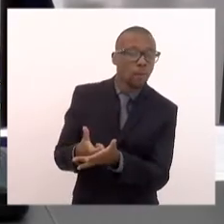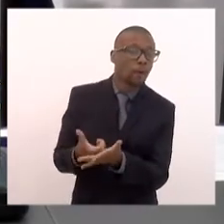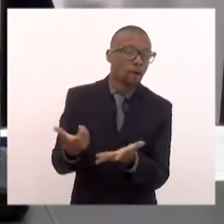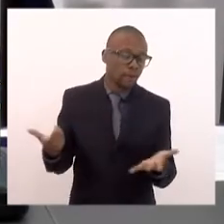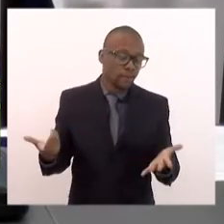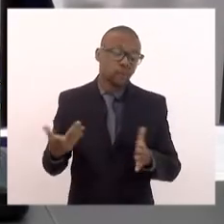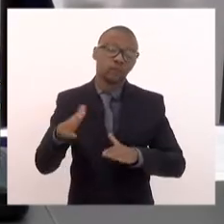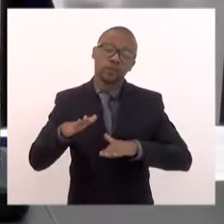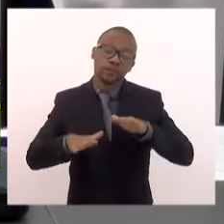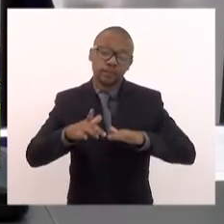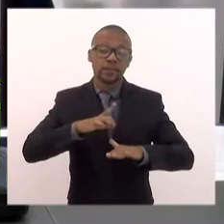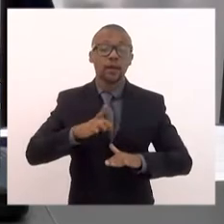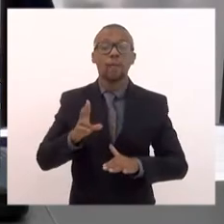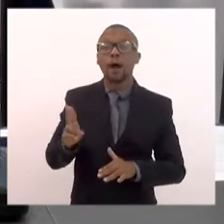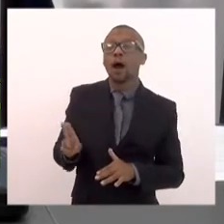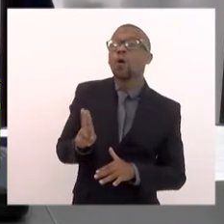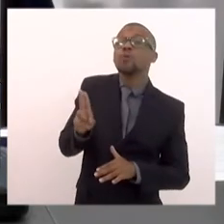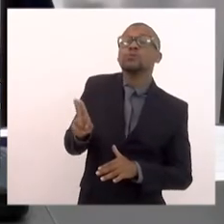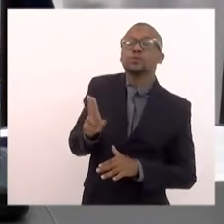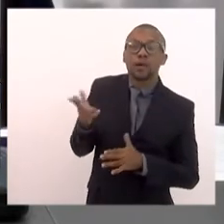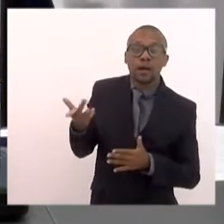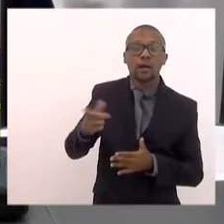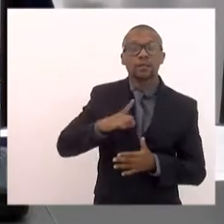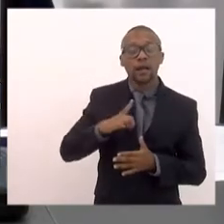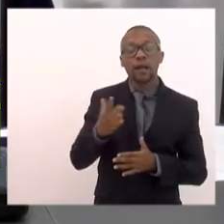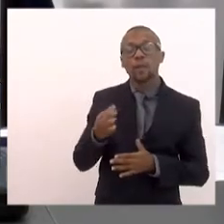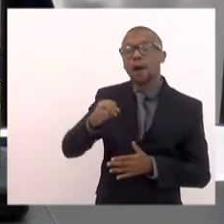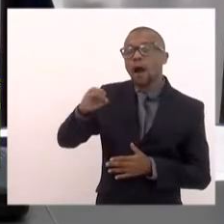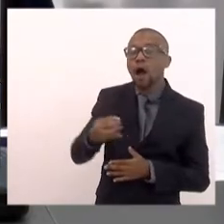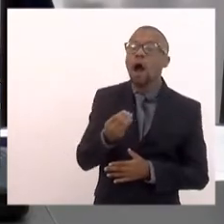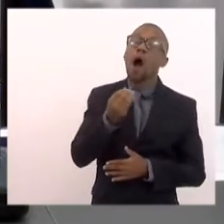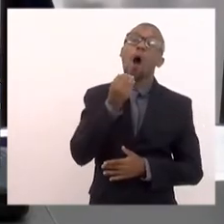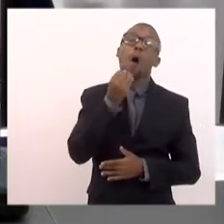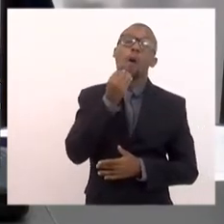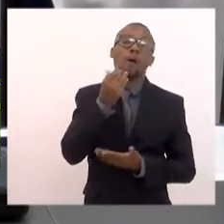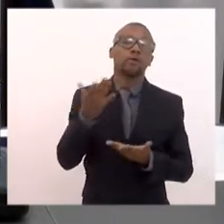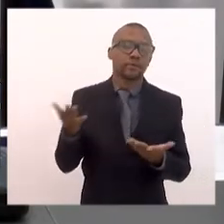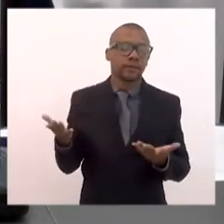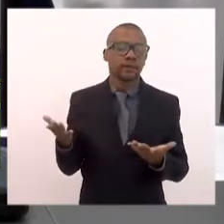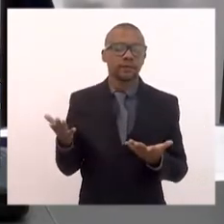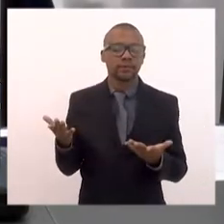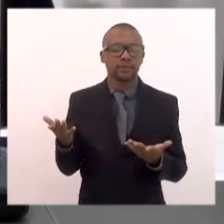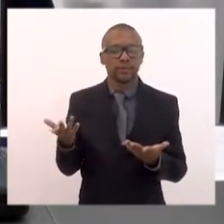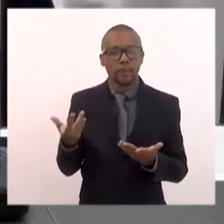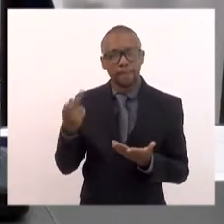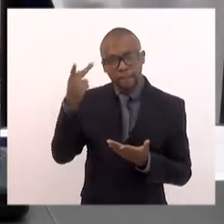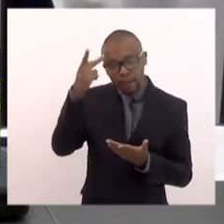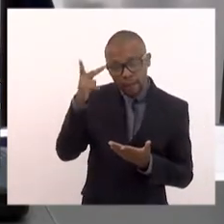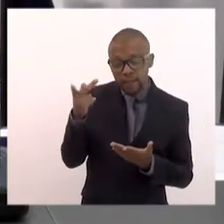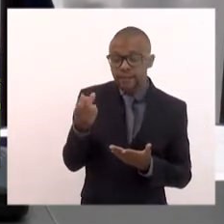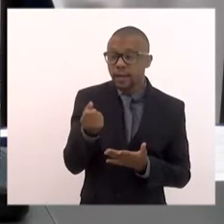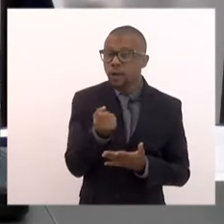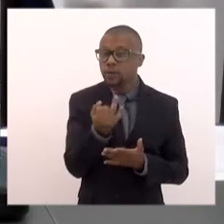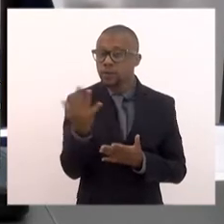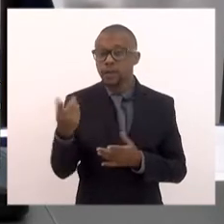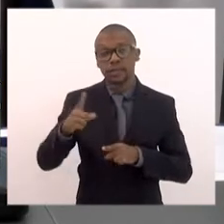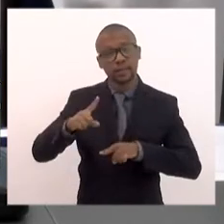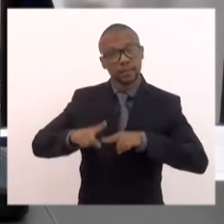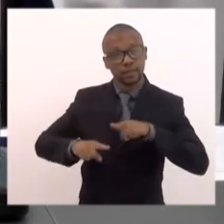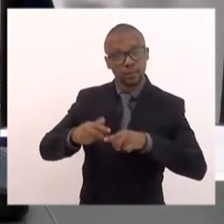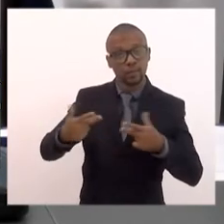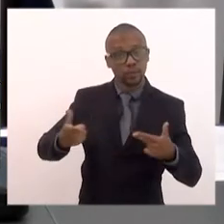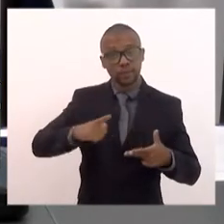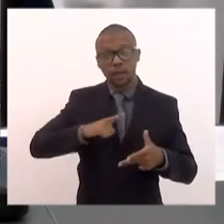assim, uma cota, né? Enfim, para que parte desses produtos tenha origem